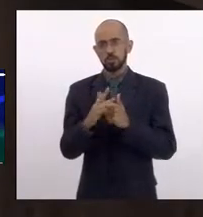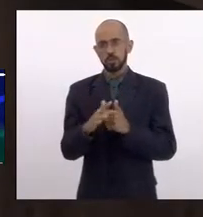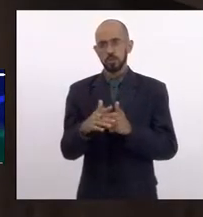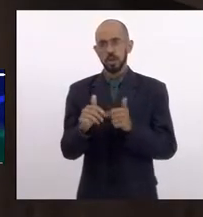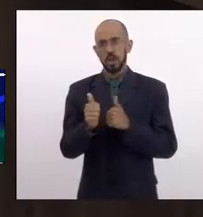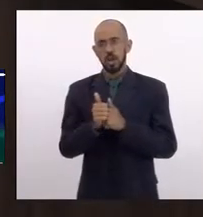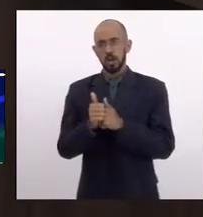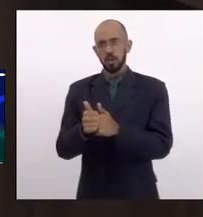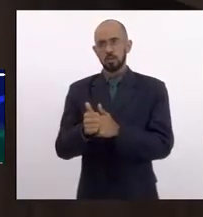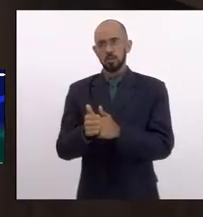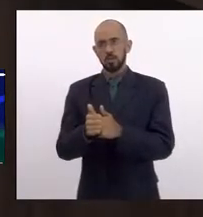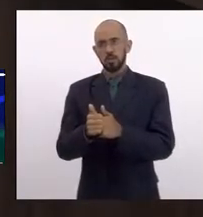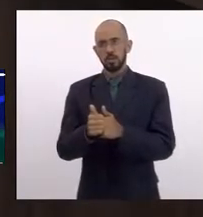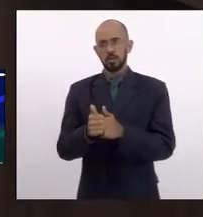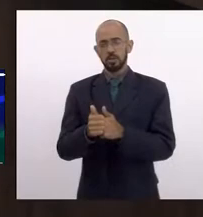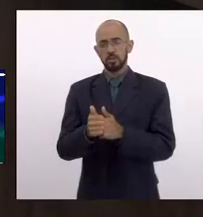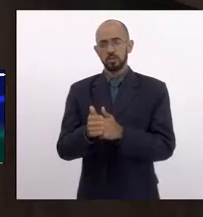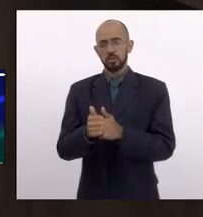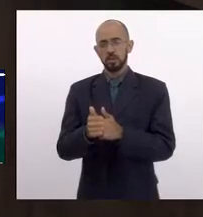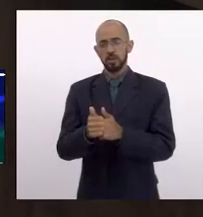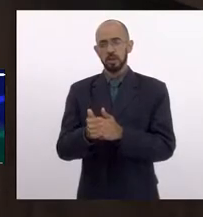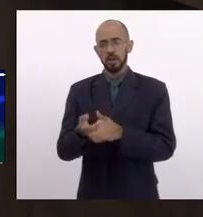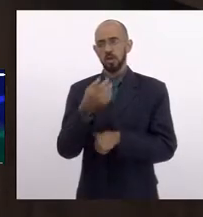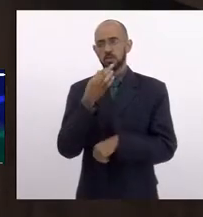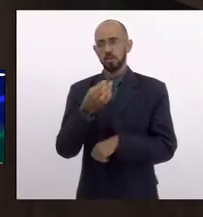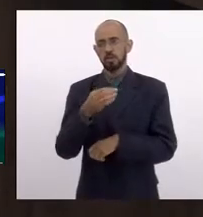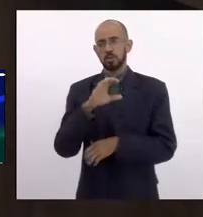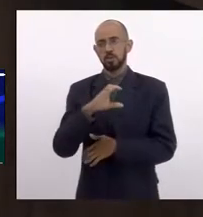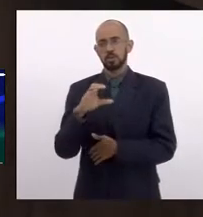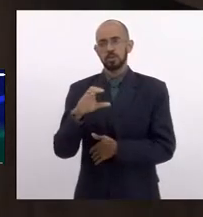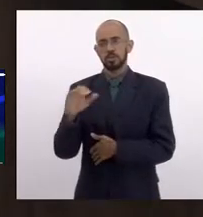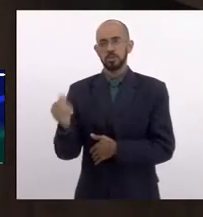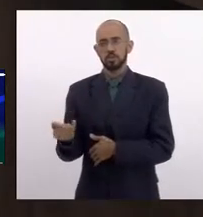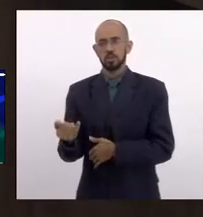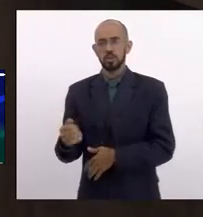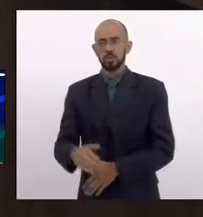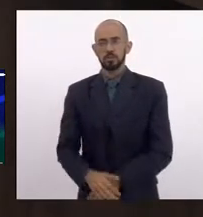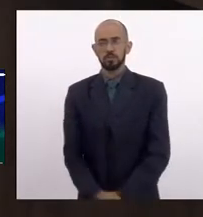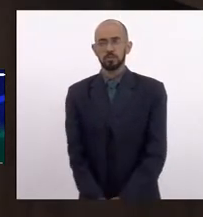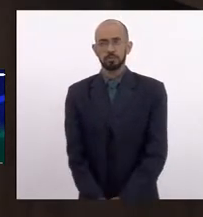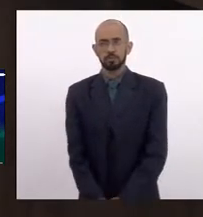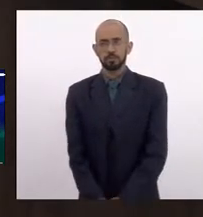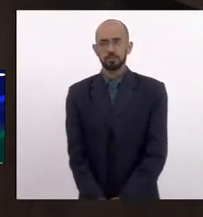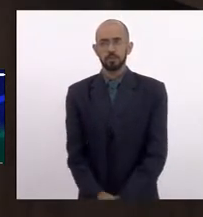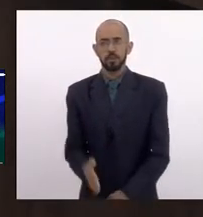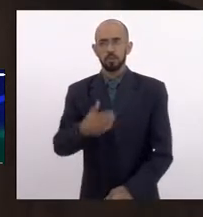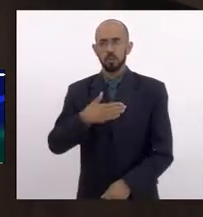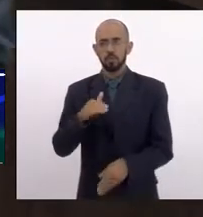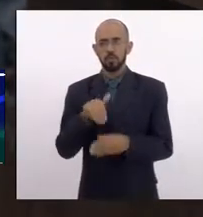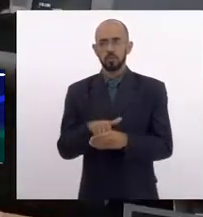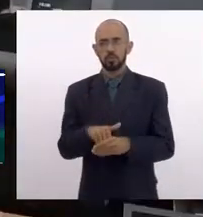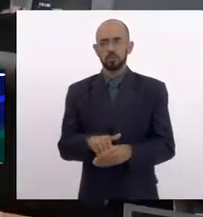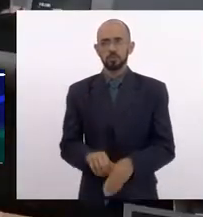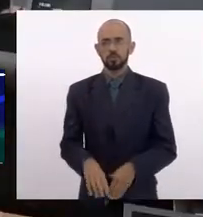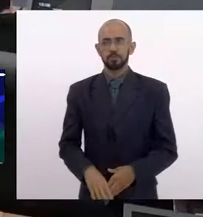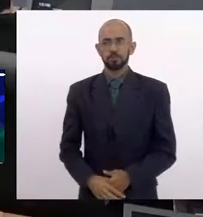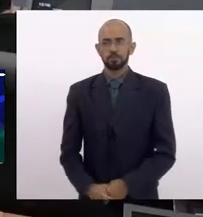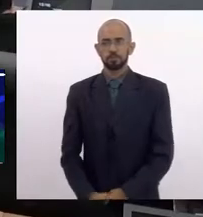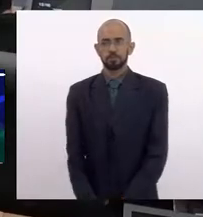acompanhando o parecer da comissão e são em justiça ao voto